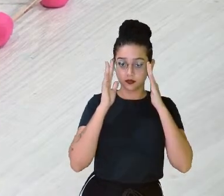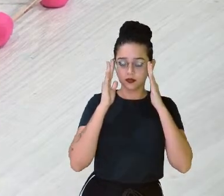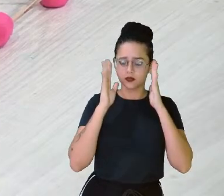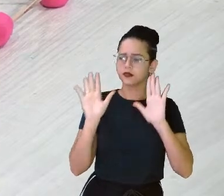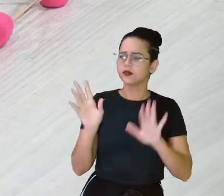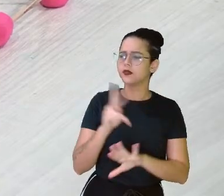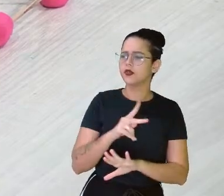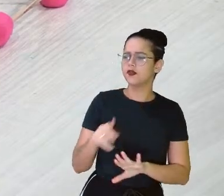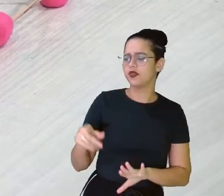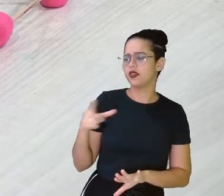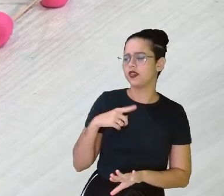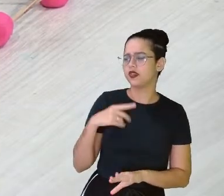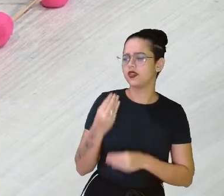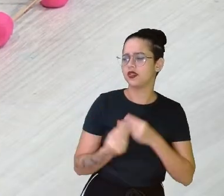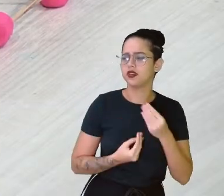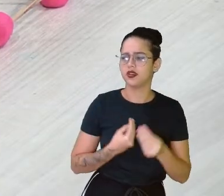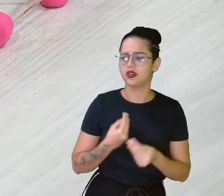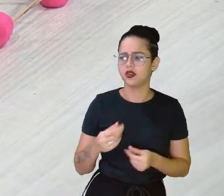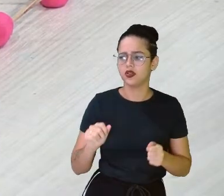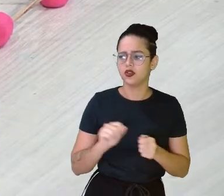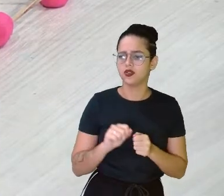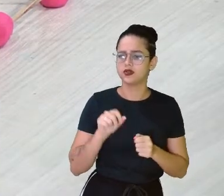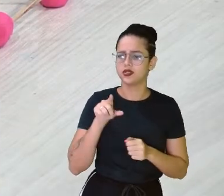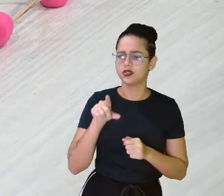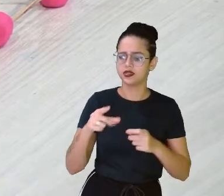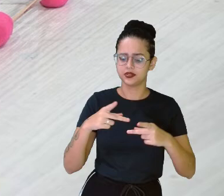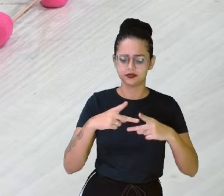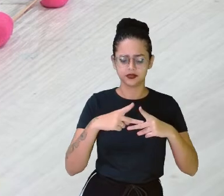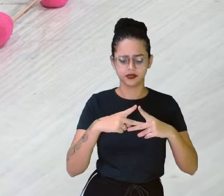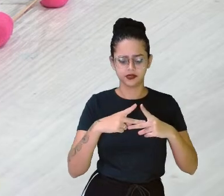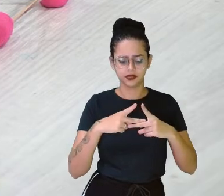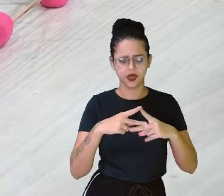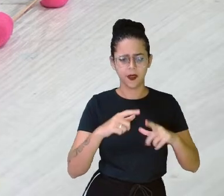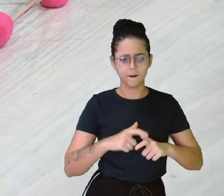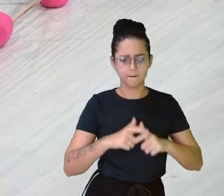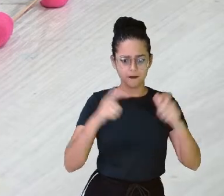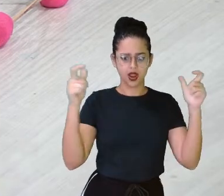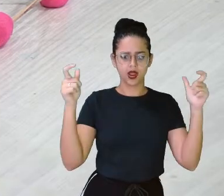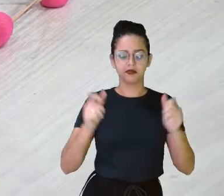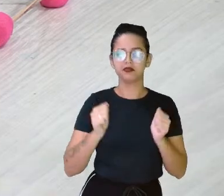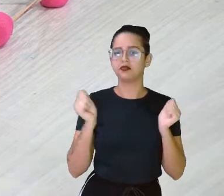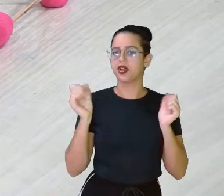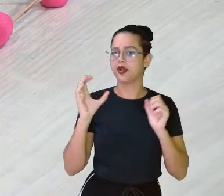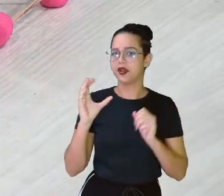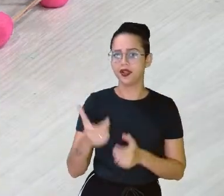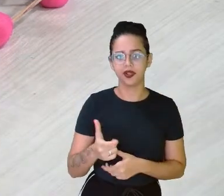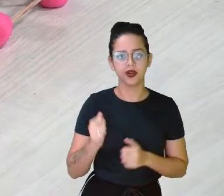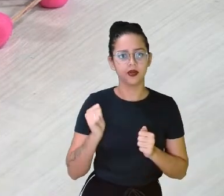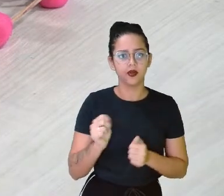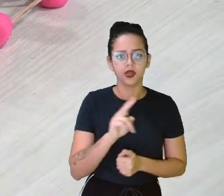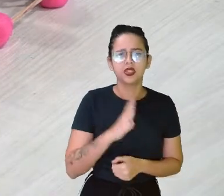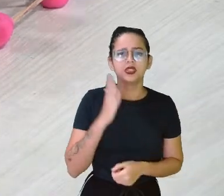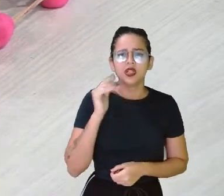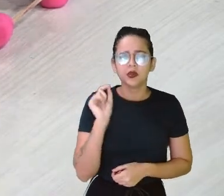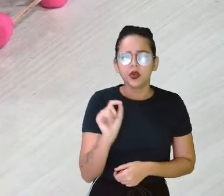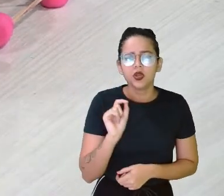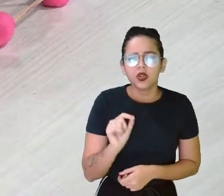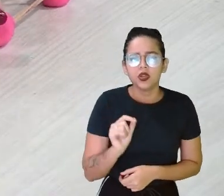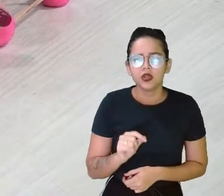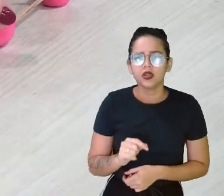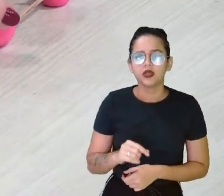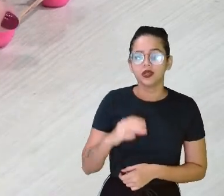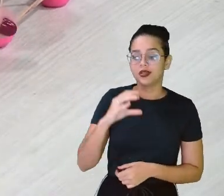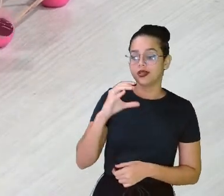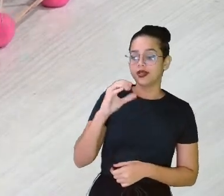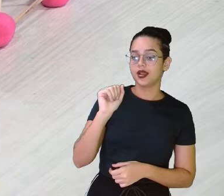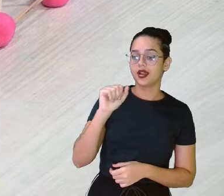Professora, eu teria como fazer essa pirâmide maior? Com certeza. Você pode usar, sabe o que também?